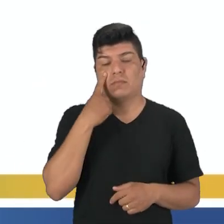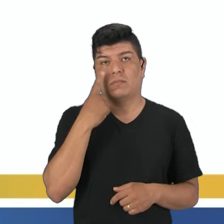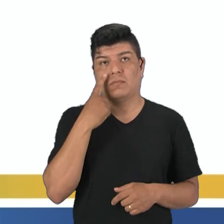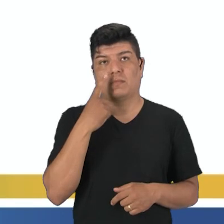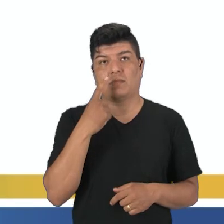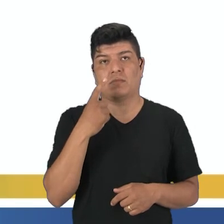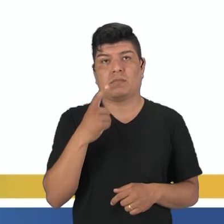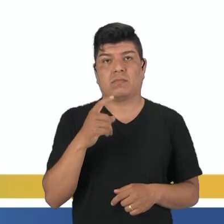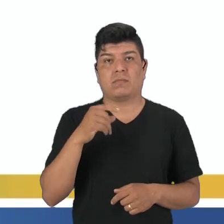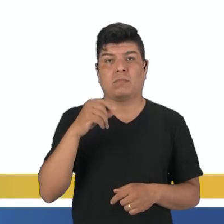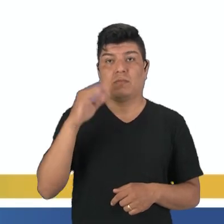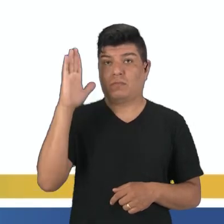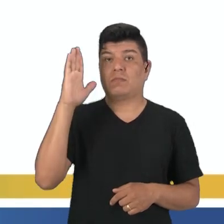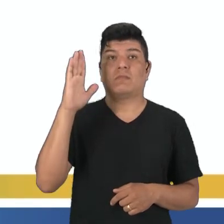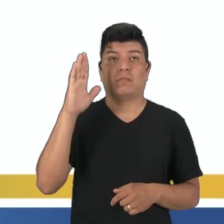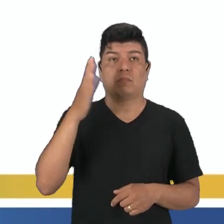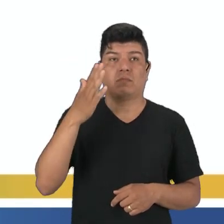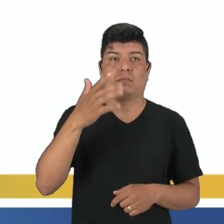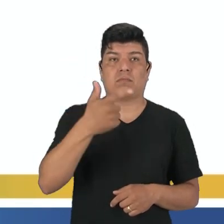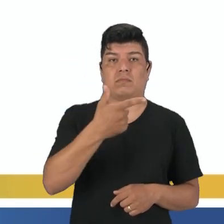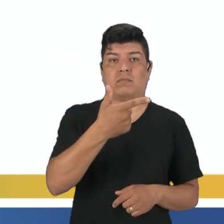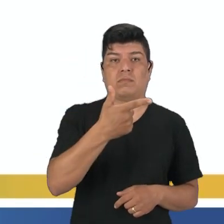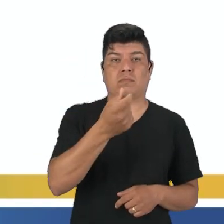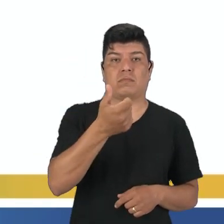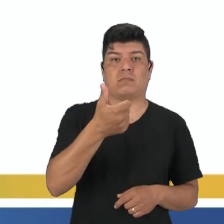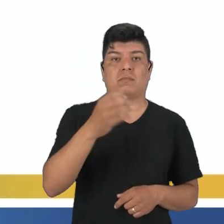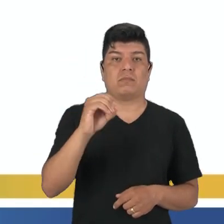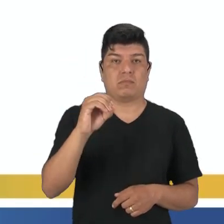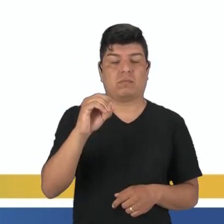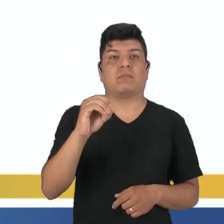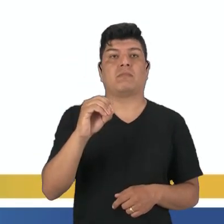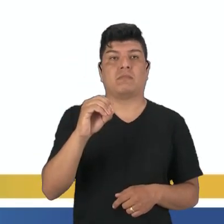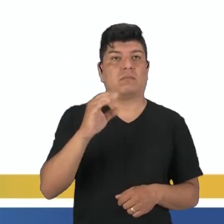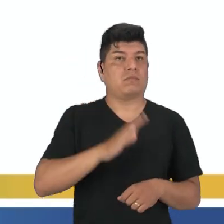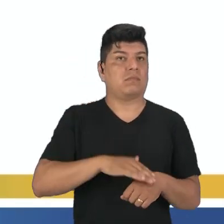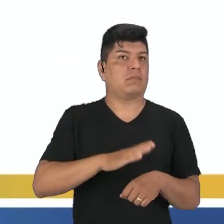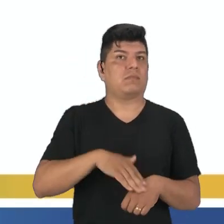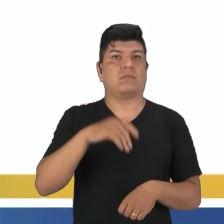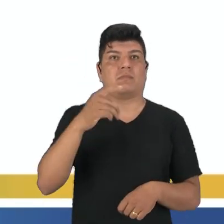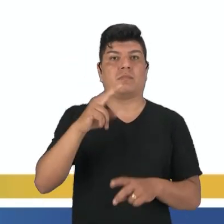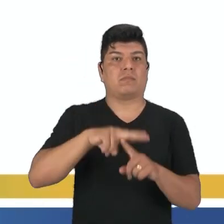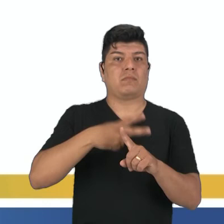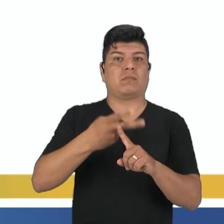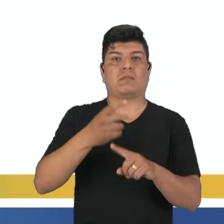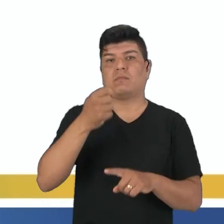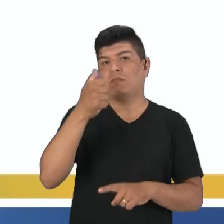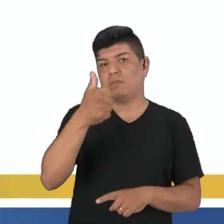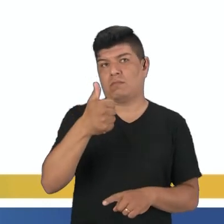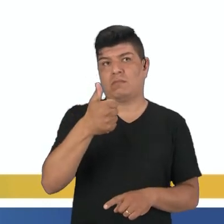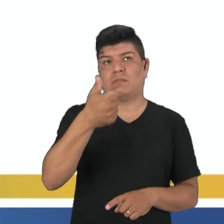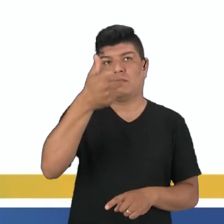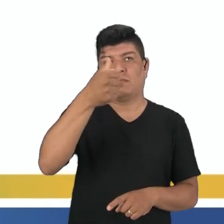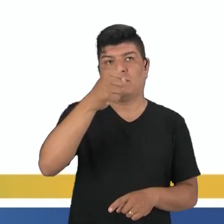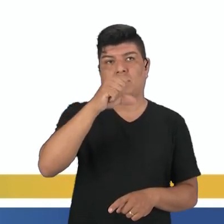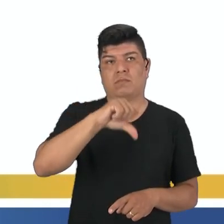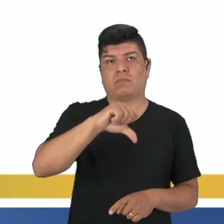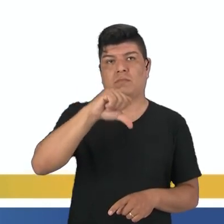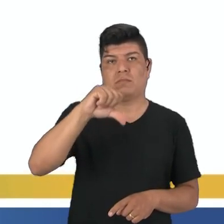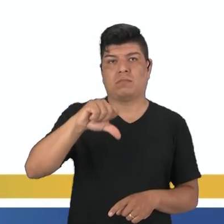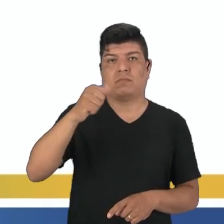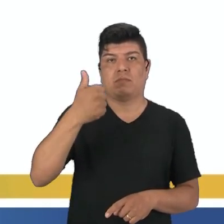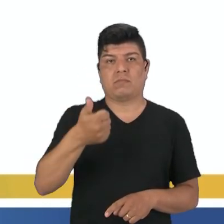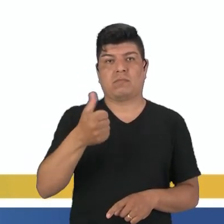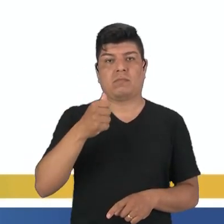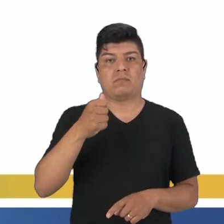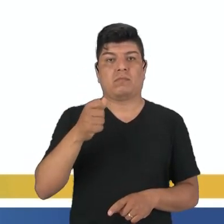já um salto para 2010, né? Bem maior mesmo, quase o dobro de 1991, e a área